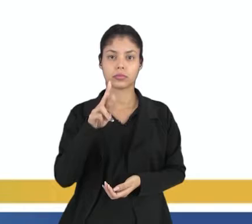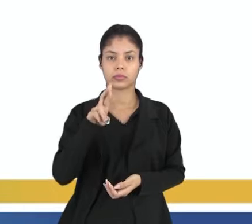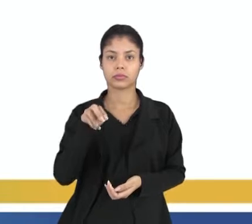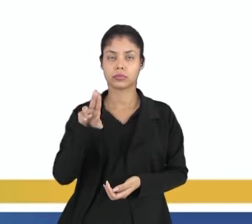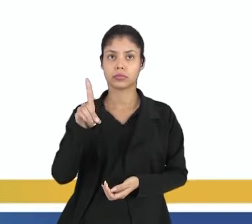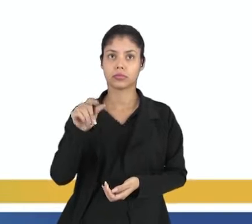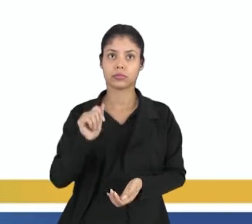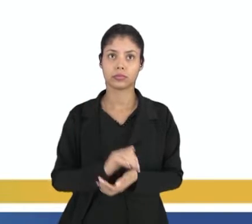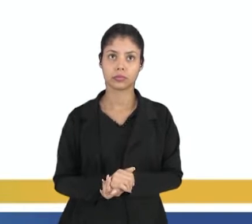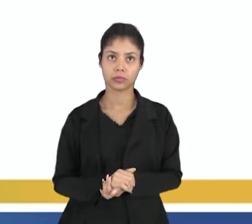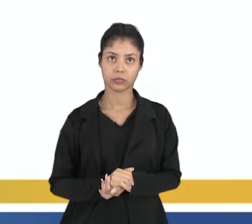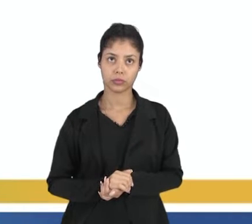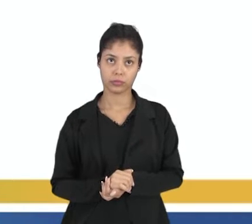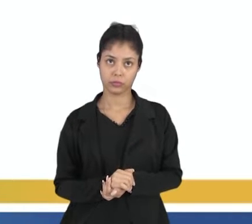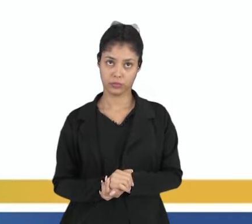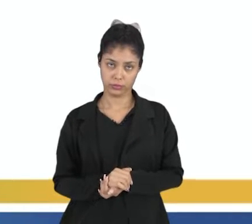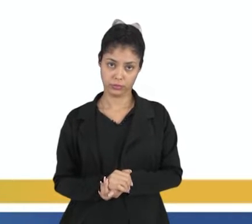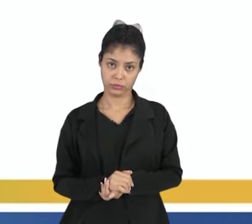renda,